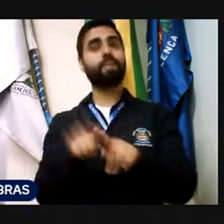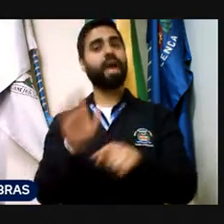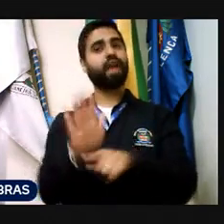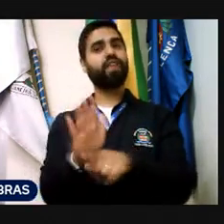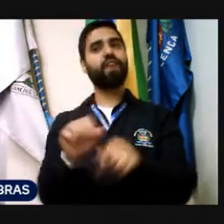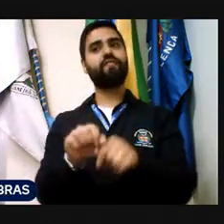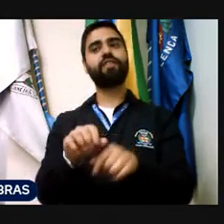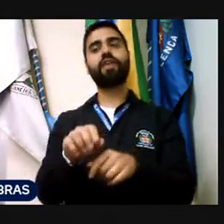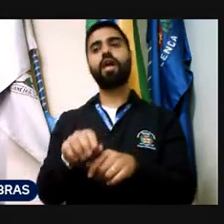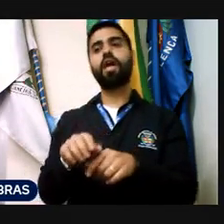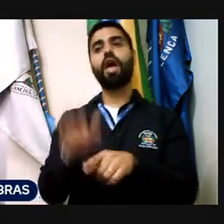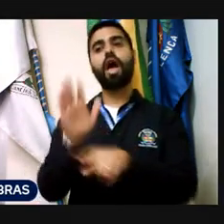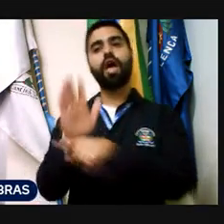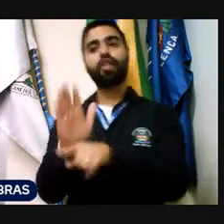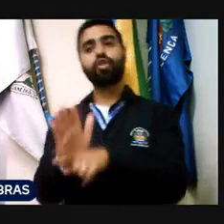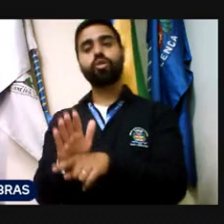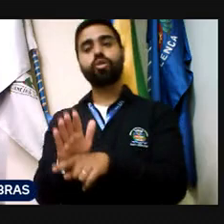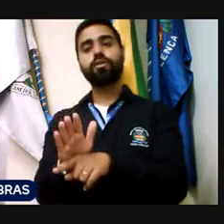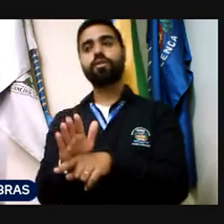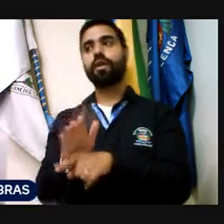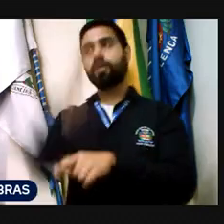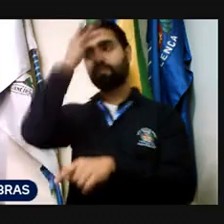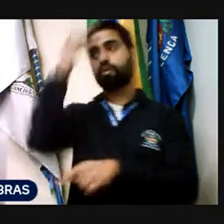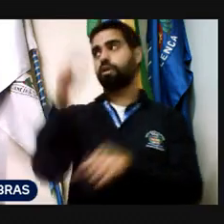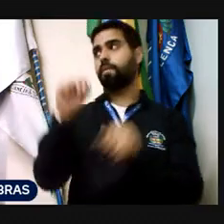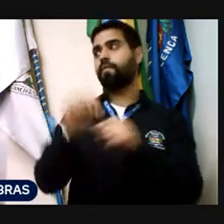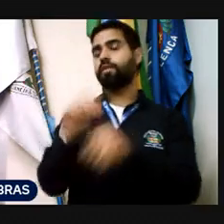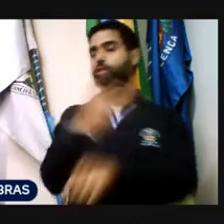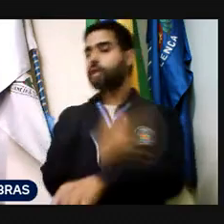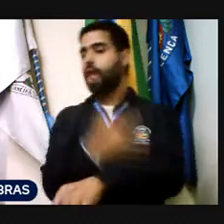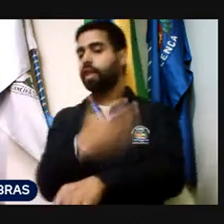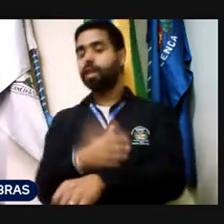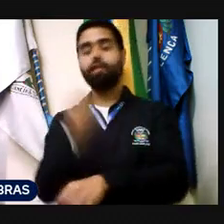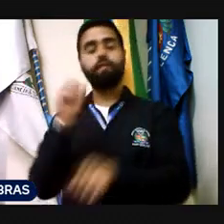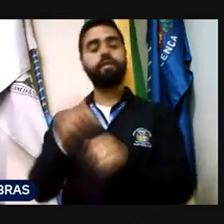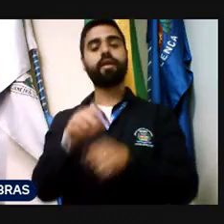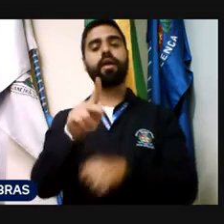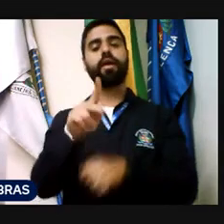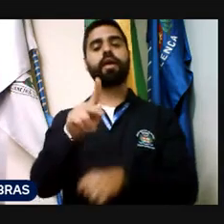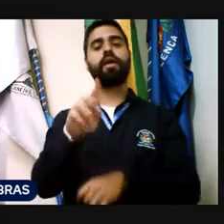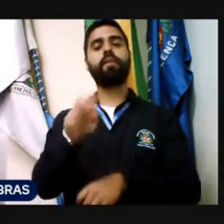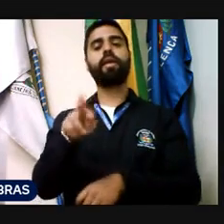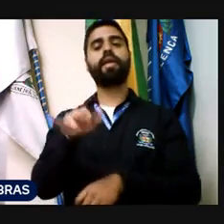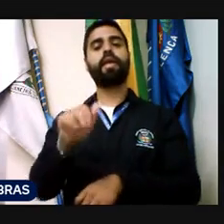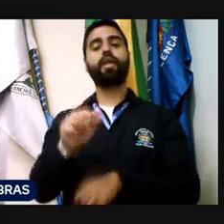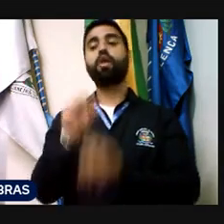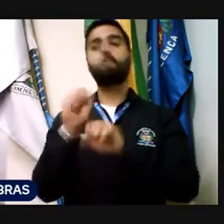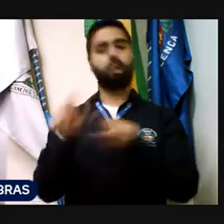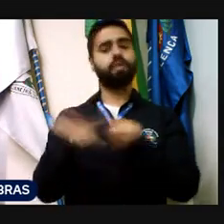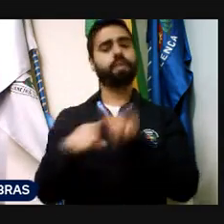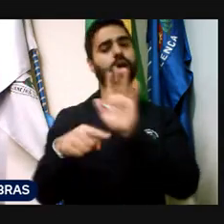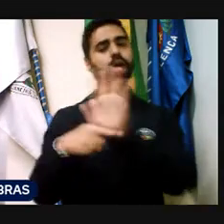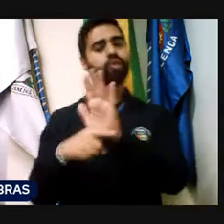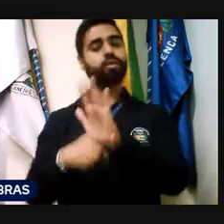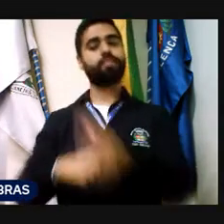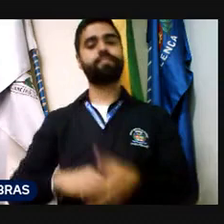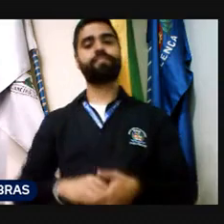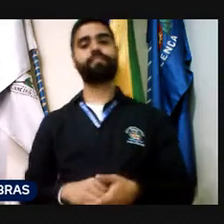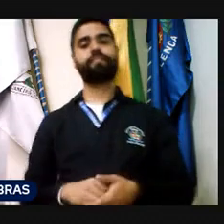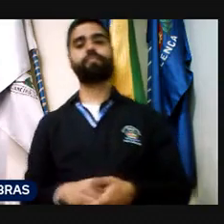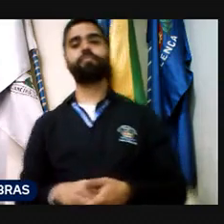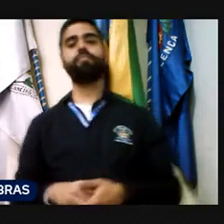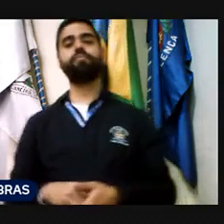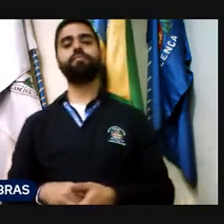aqui e, de coração, estar levando esses atletas para poder estar fazendo peneiras, né? Então, acho que a gente poderia fazer isso aí também. Gostaria